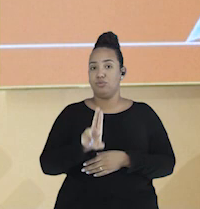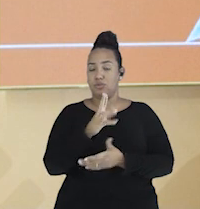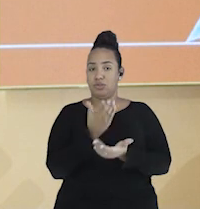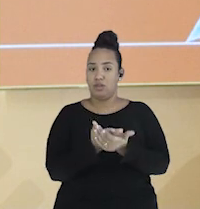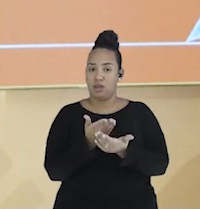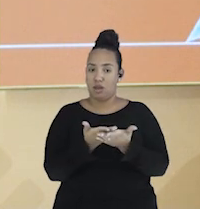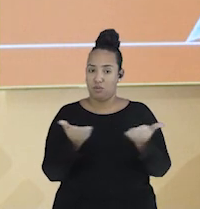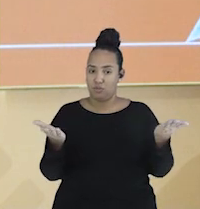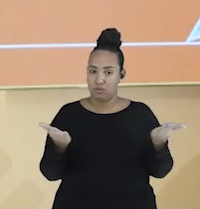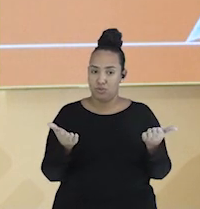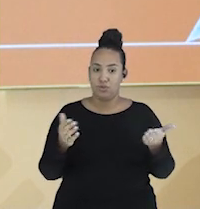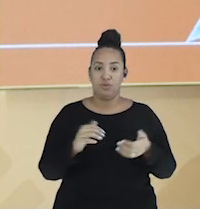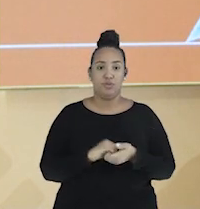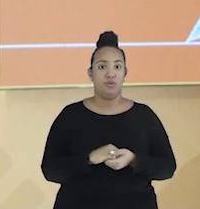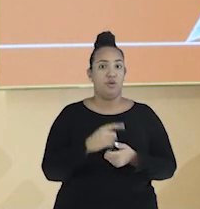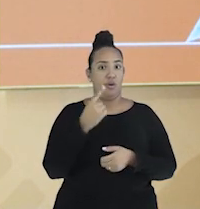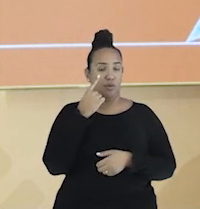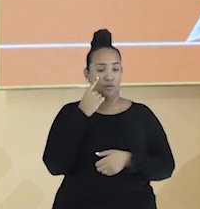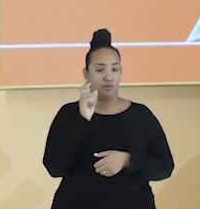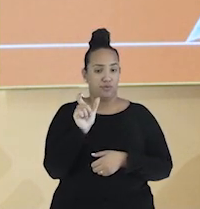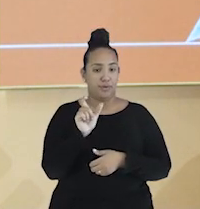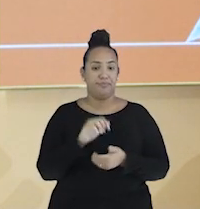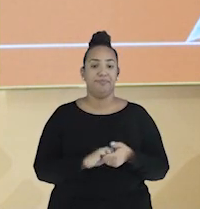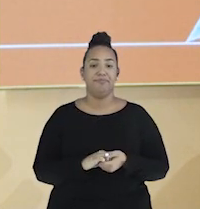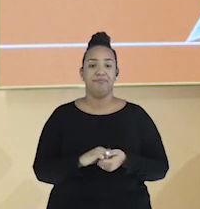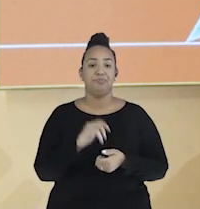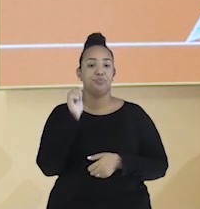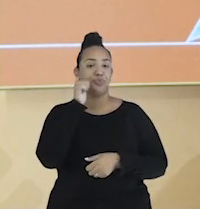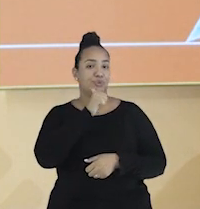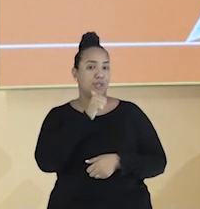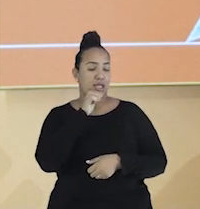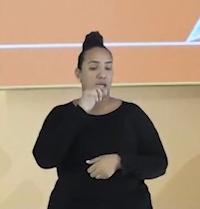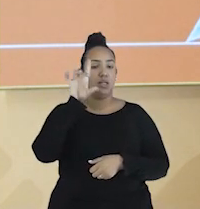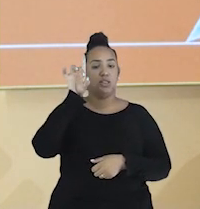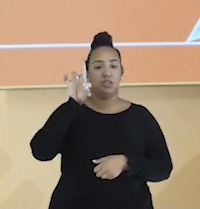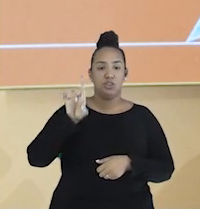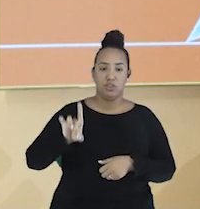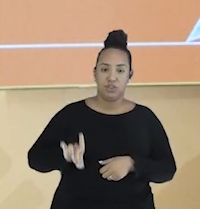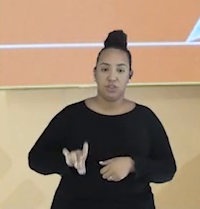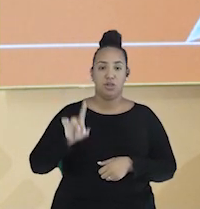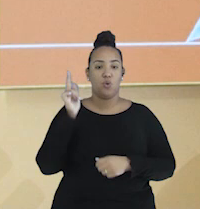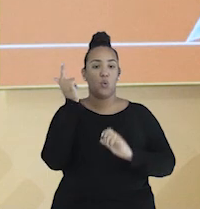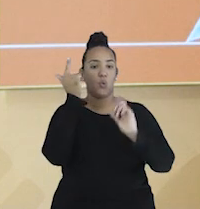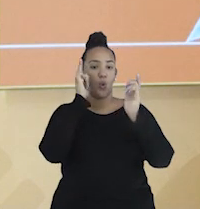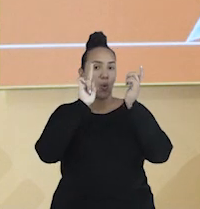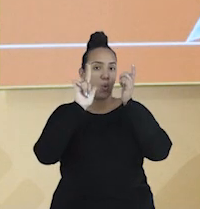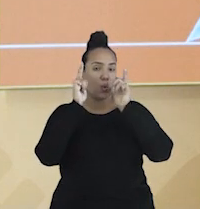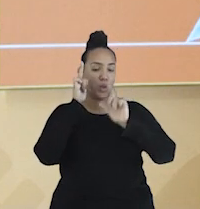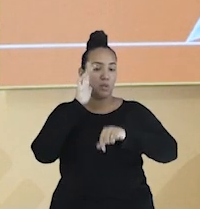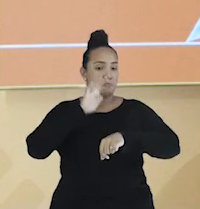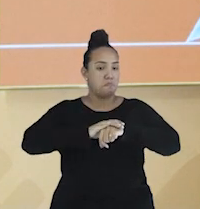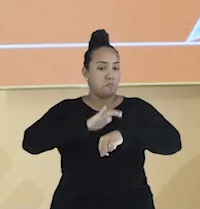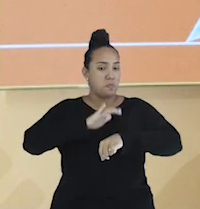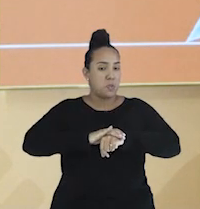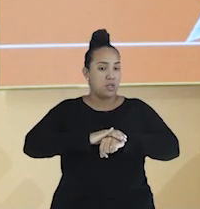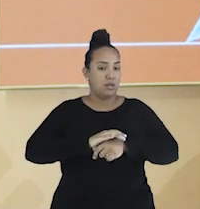na aula de hoje. Vamos ver algumas: mulheres, direitos,